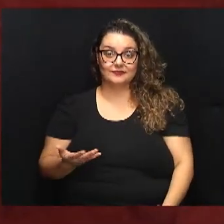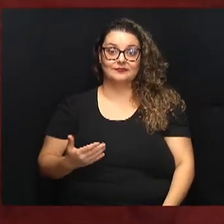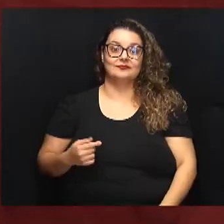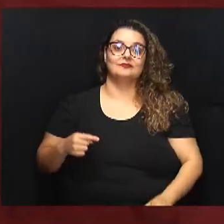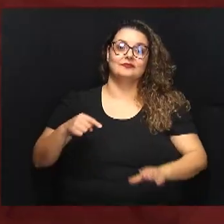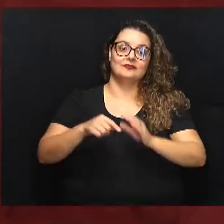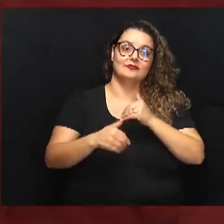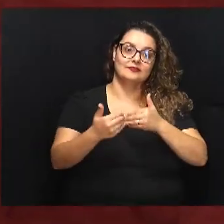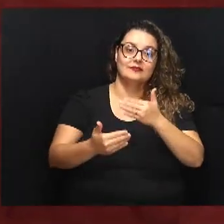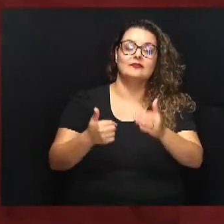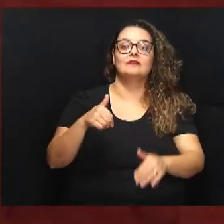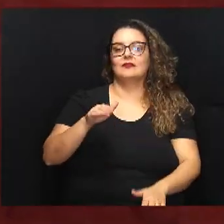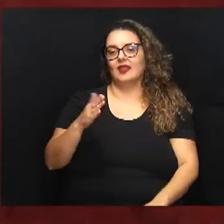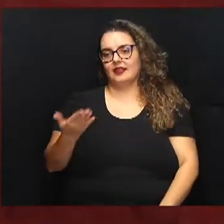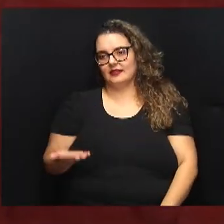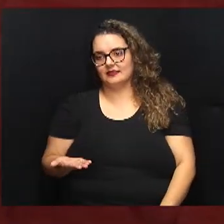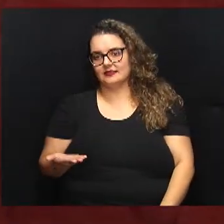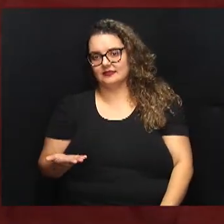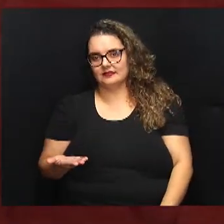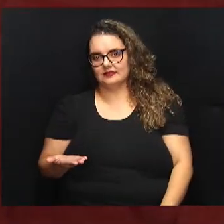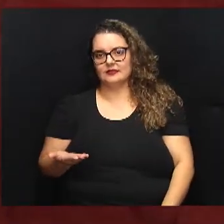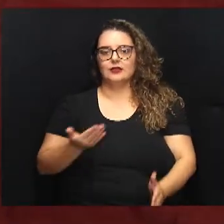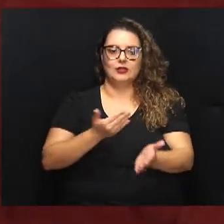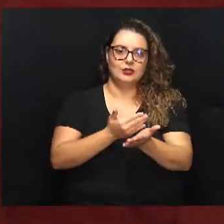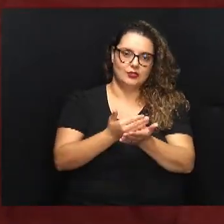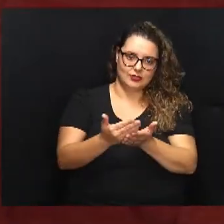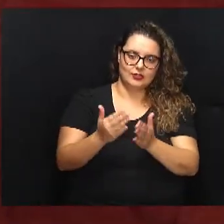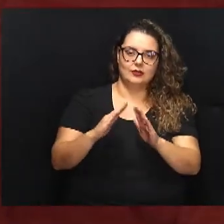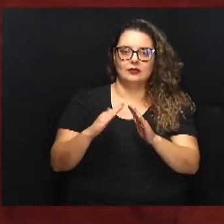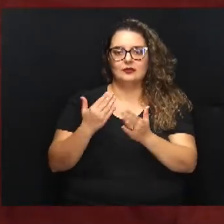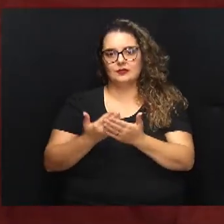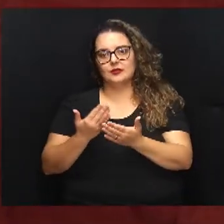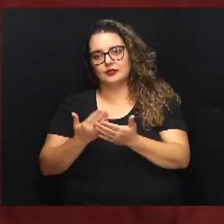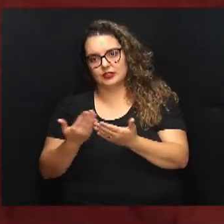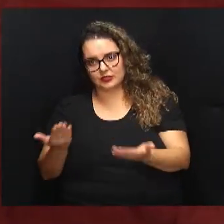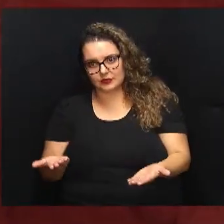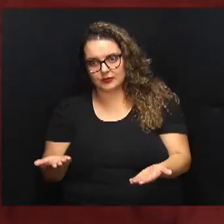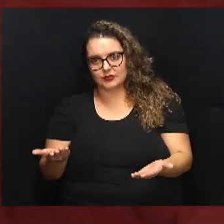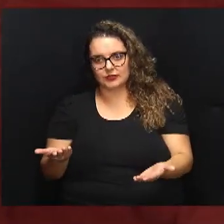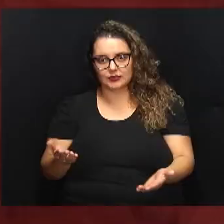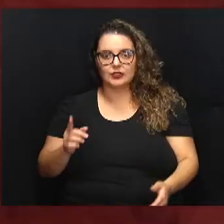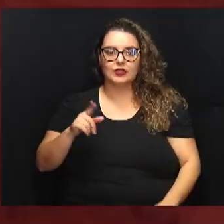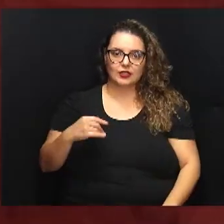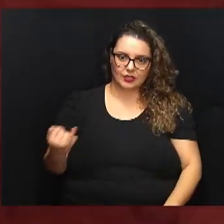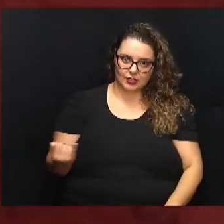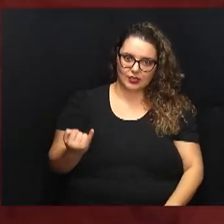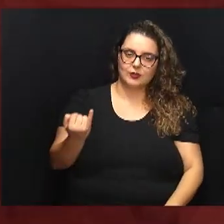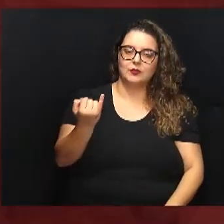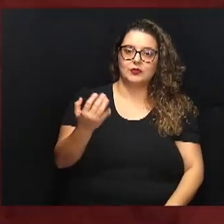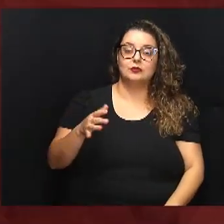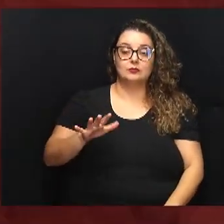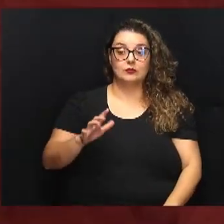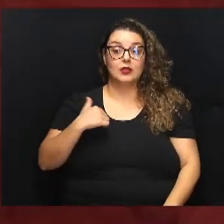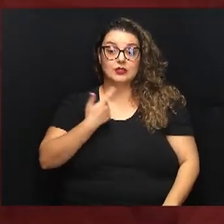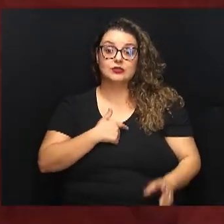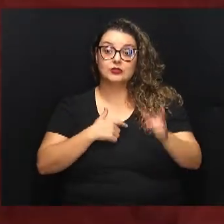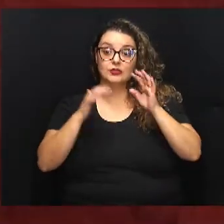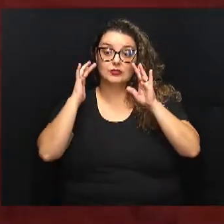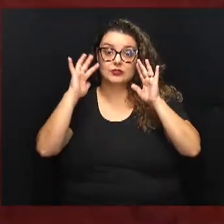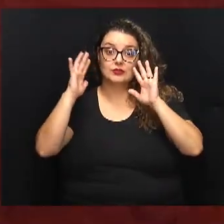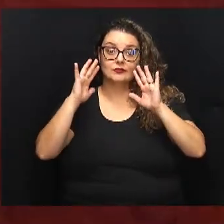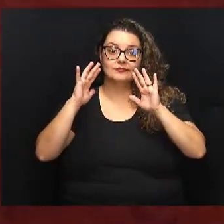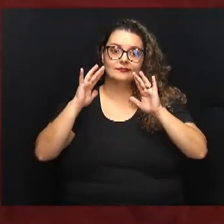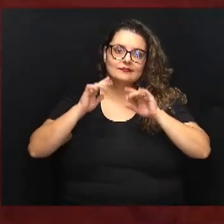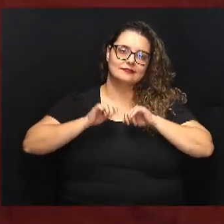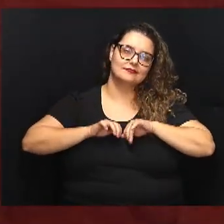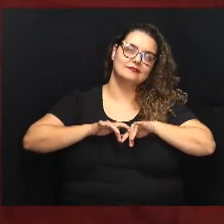muito além, né? Ele inicia nas escolas, né? Que é muito importante, mas a gente sonha em voar